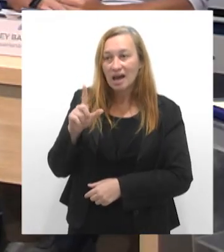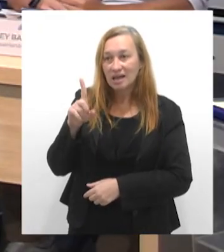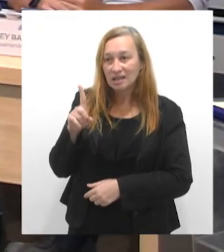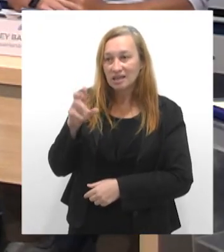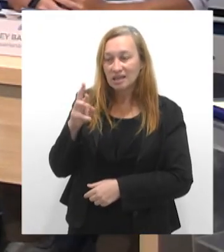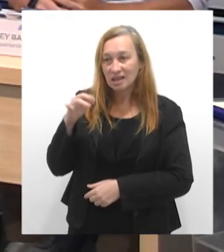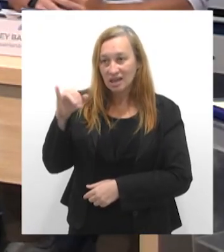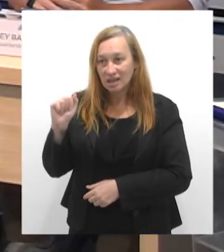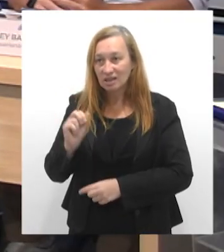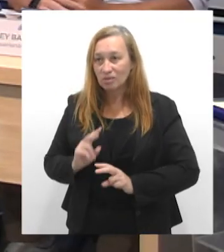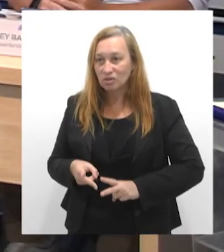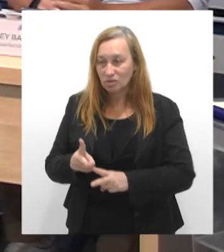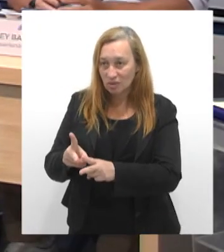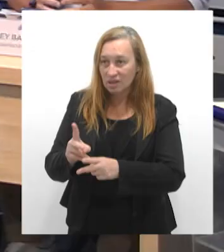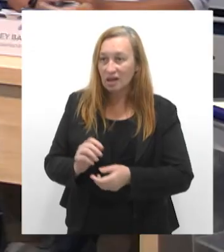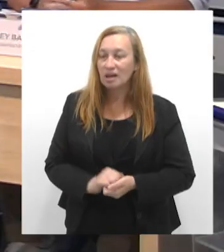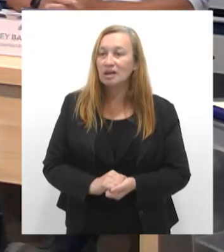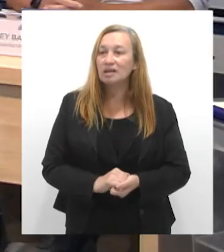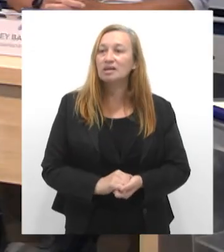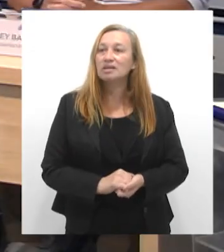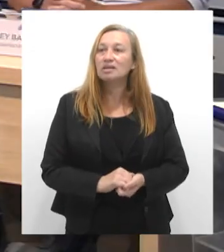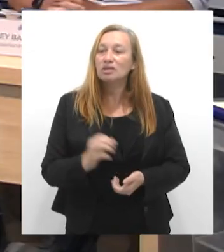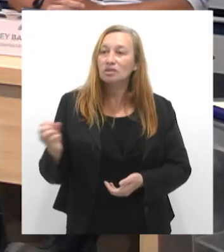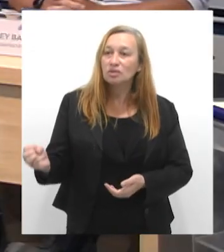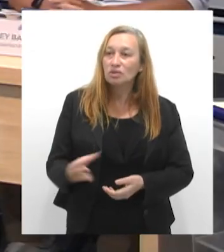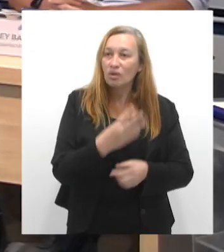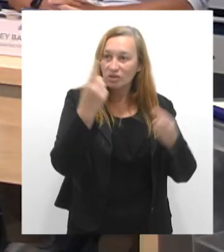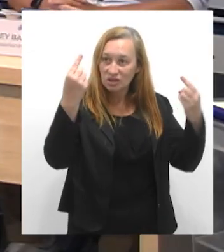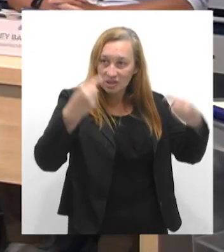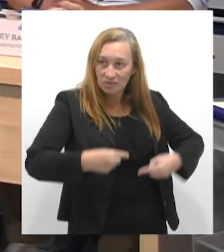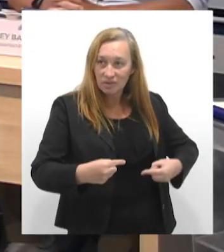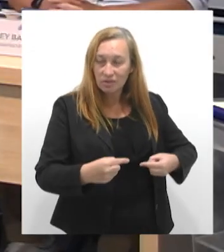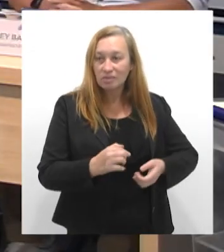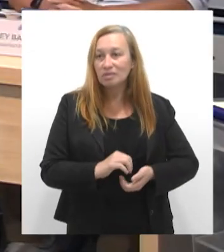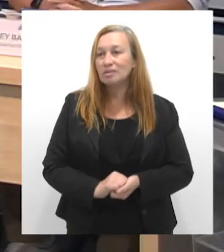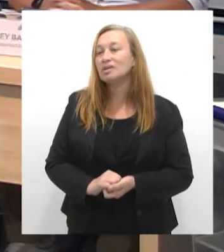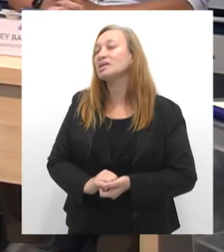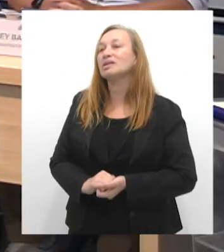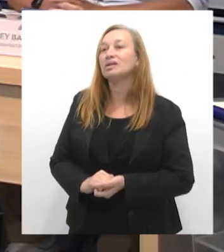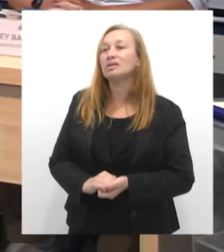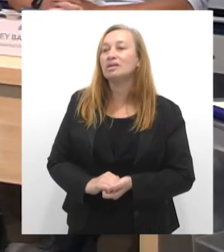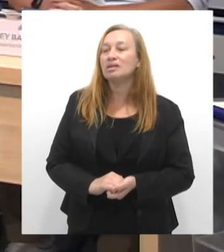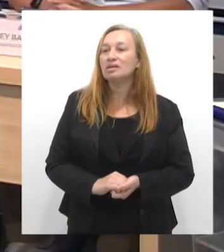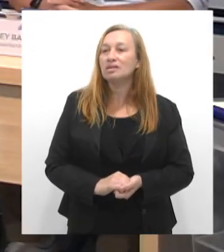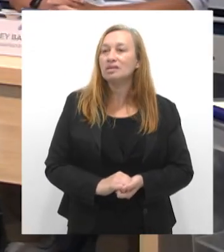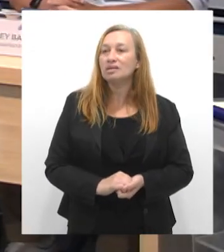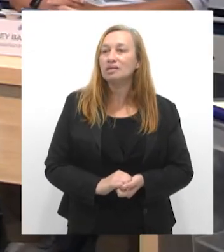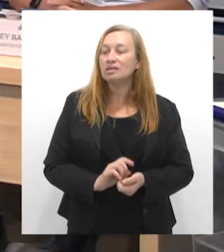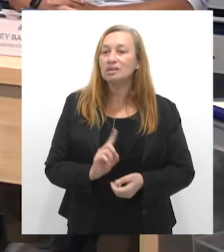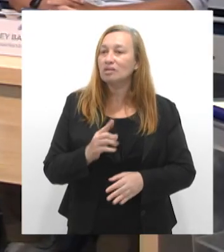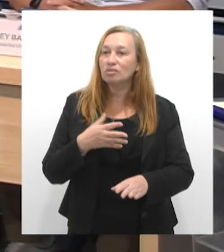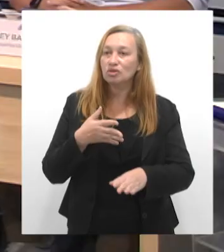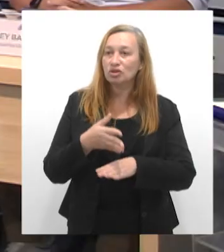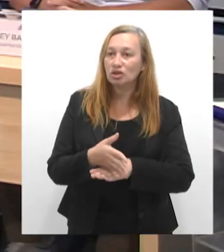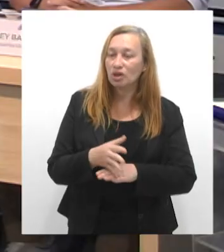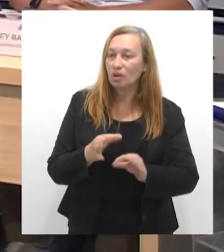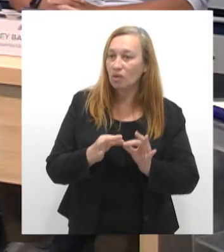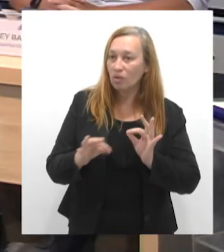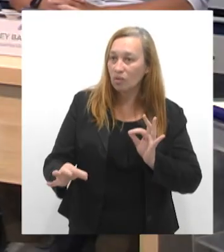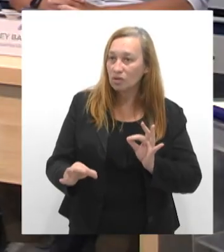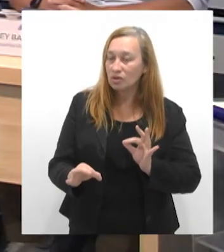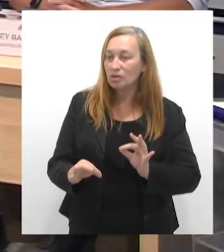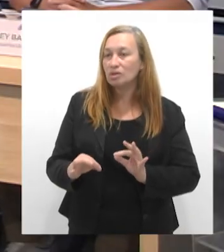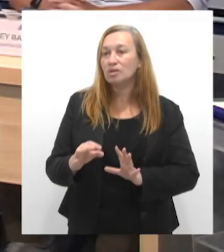dará continuidade. Estou indo para novos desafios. A gente não chega longe, conforme eu estava